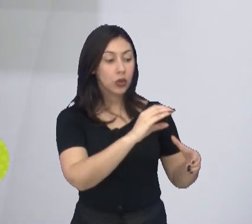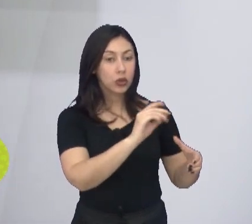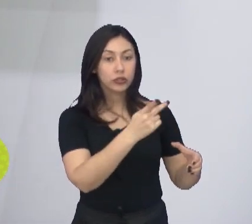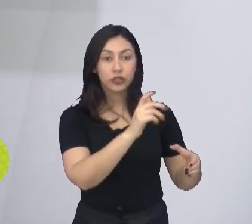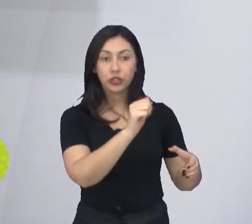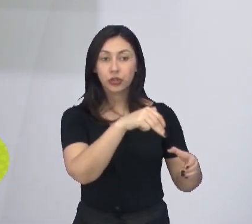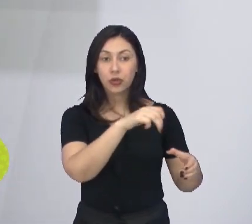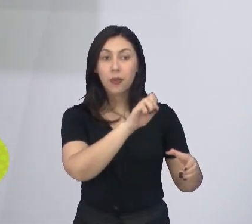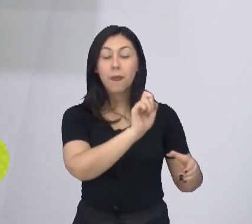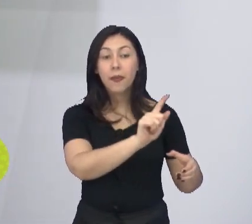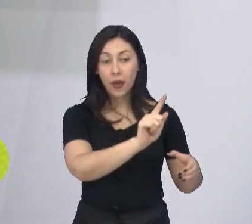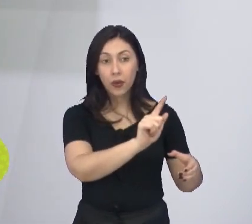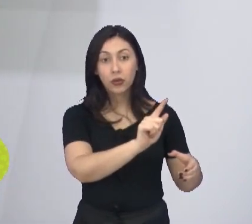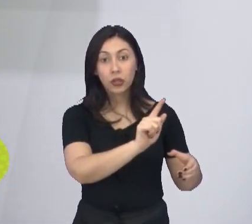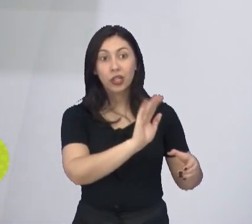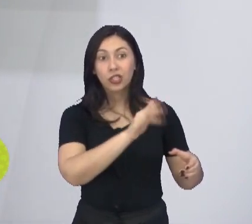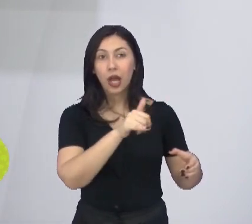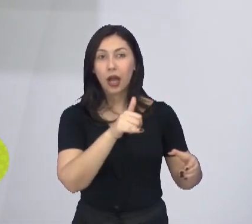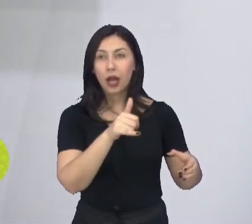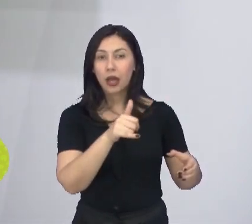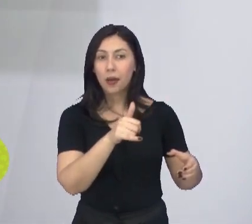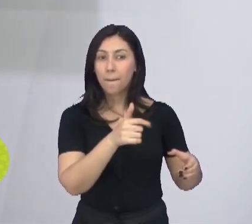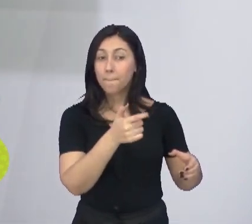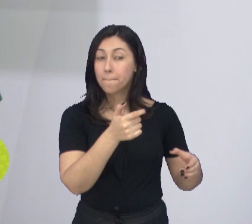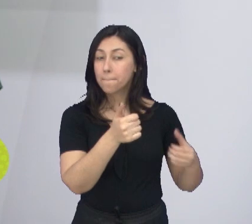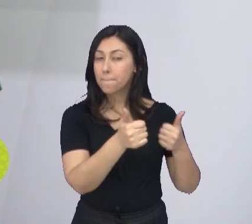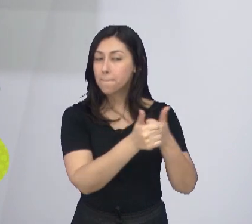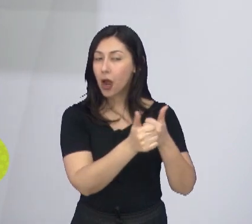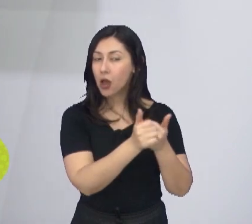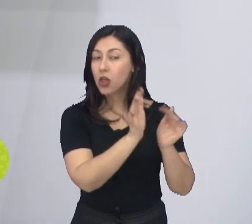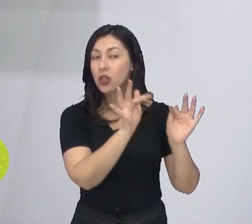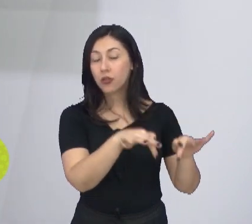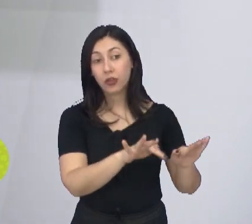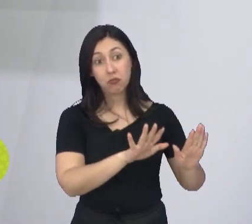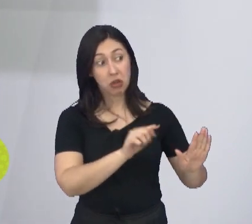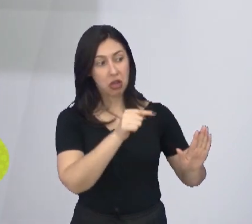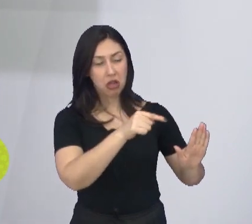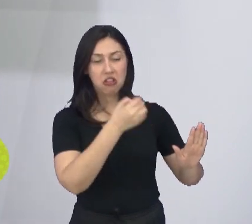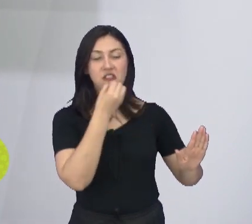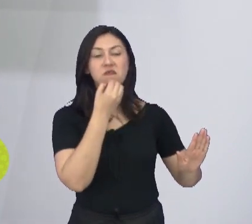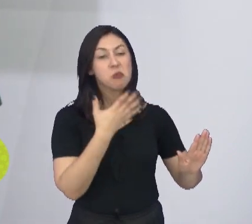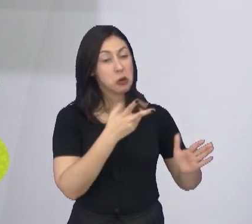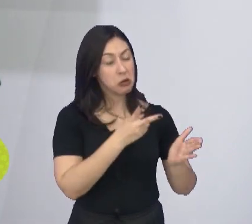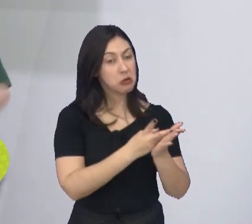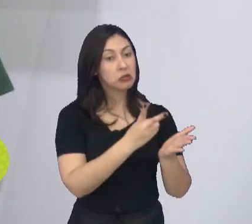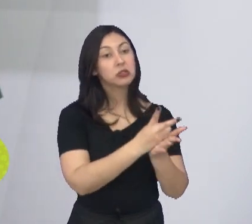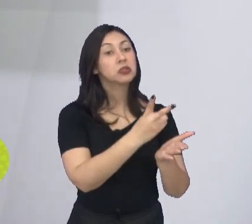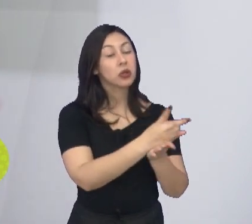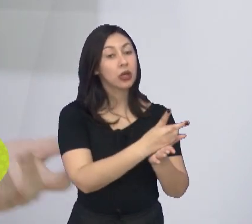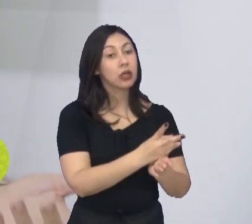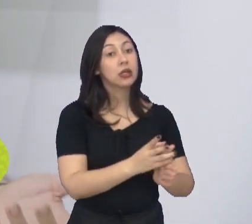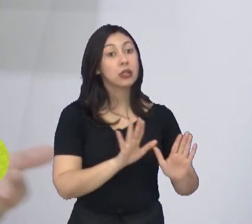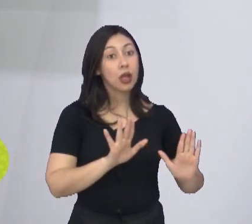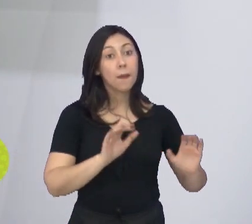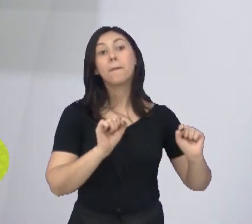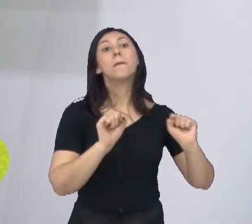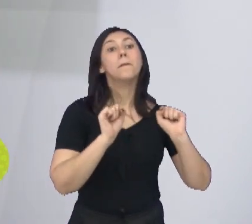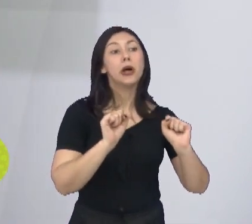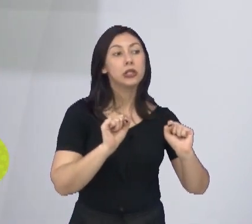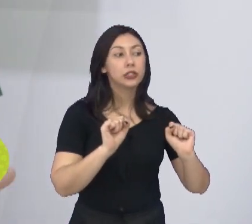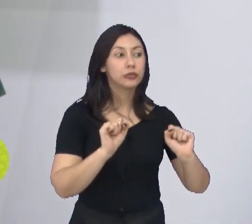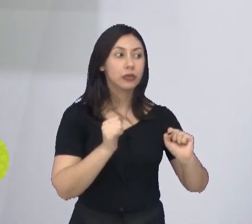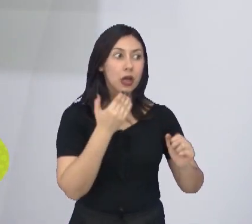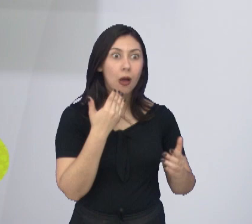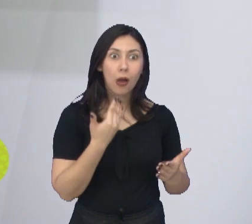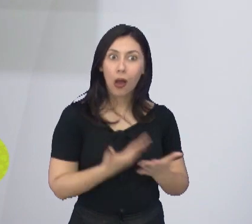Chamel, o Chamel já está perto do fim da carreira, mas ainda é o Chamel, né? Então, pode tirar algum coelho da cartola